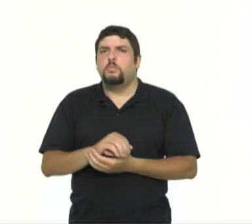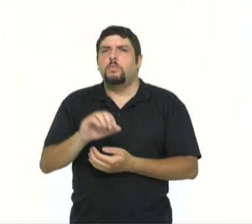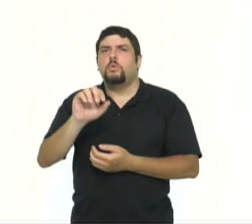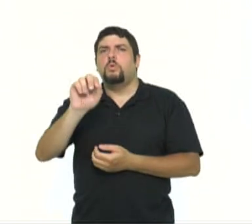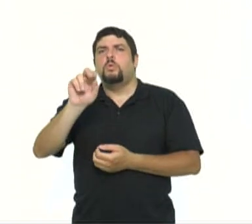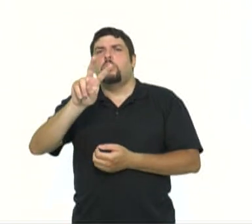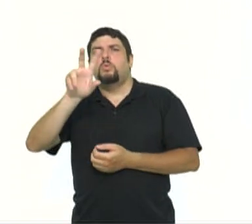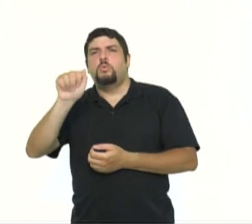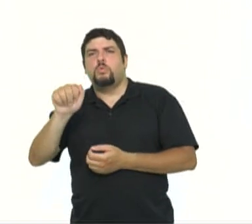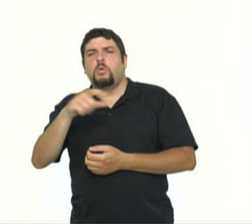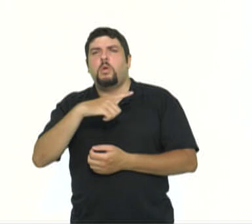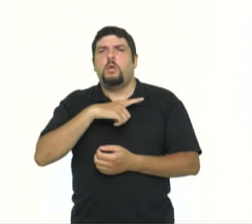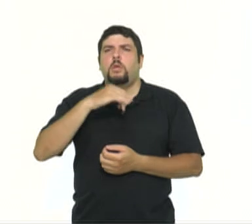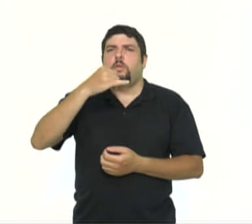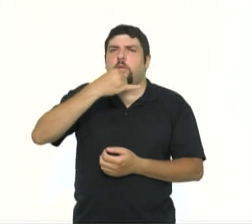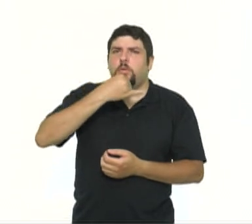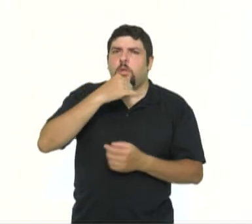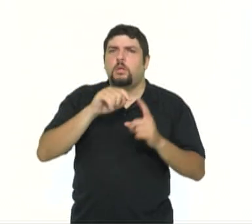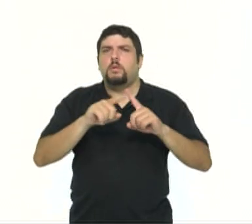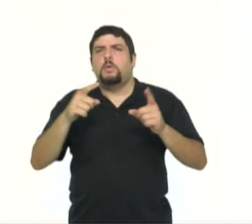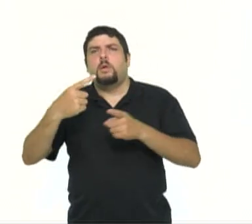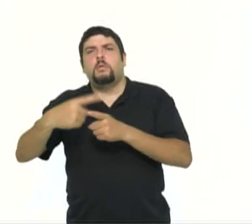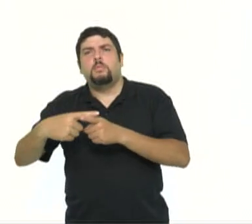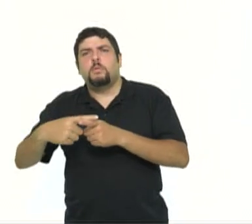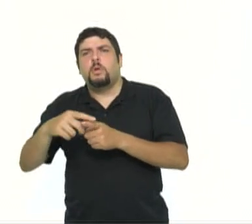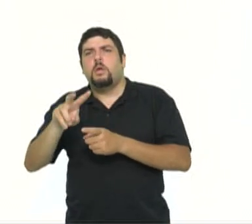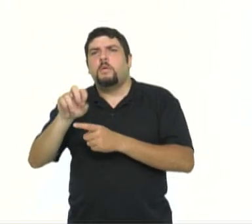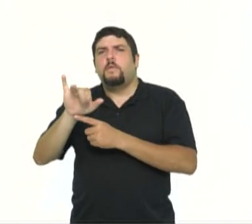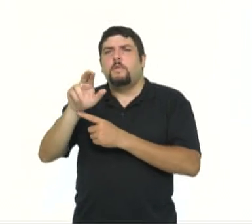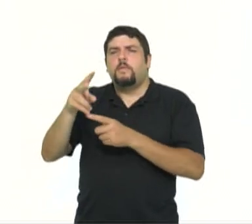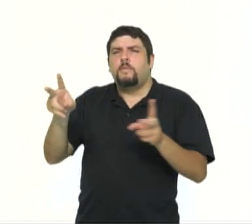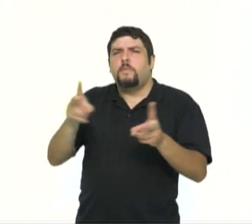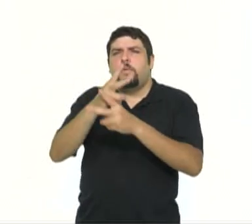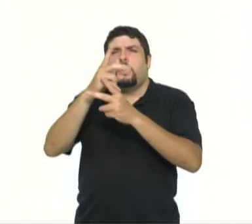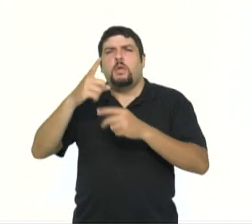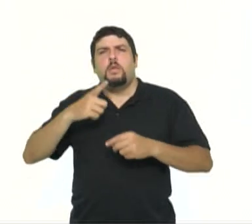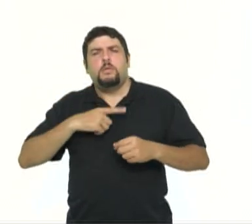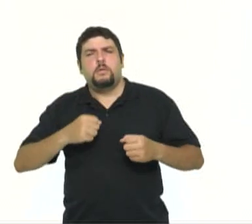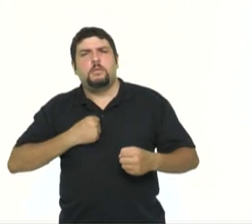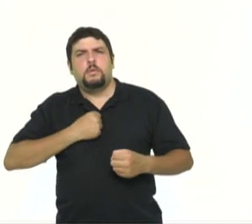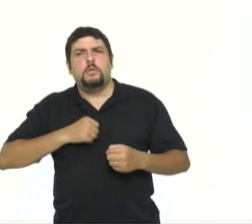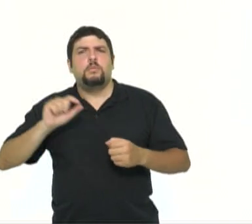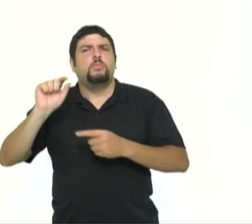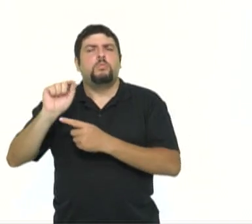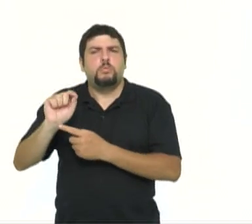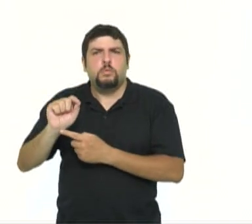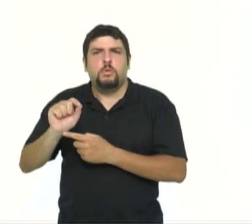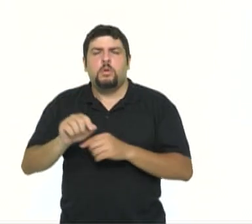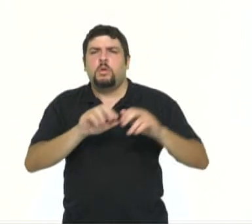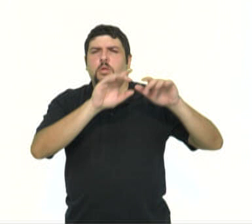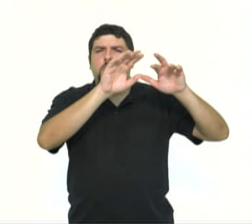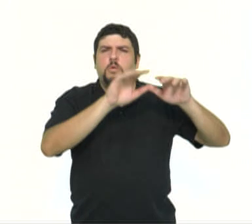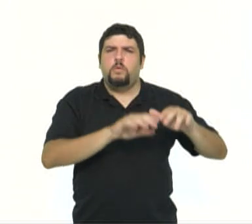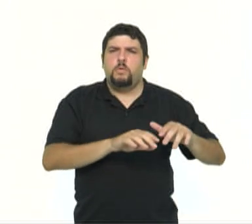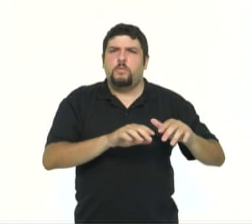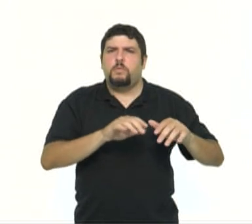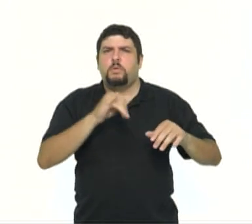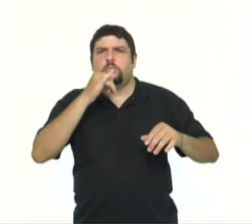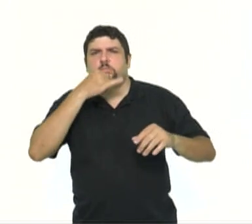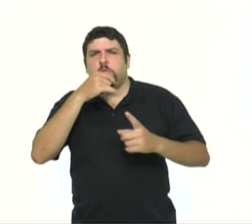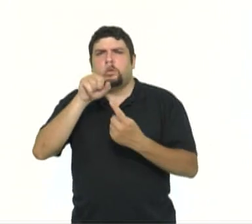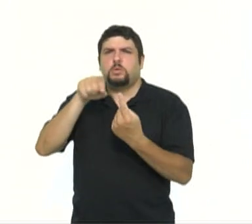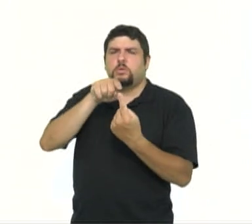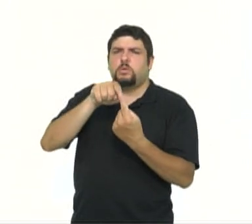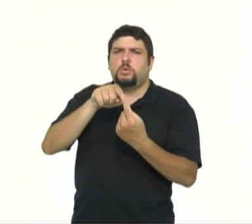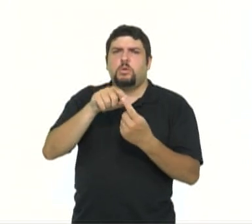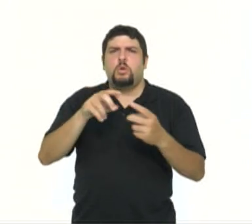tenho tristeza, mas por quê? Vento, tenho saudades, mas de quê? Ó neve, que destino triste o nosso. Ó chuva,